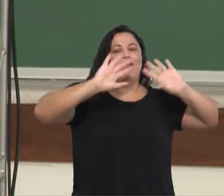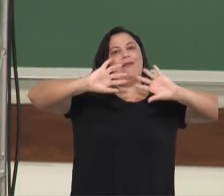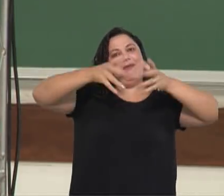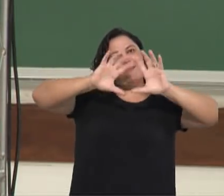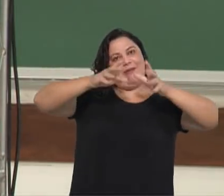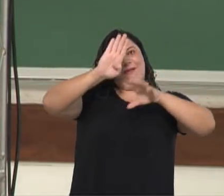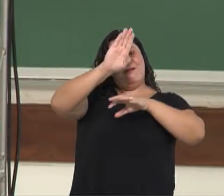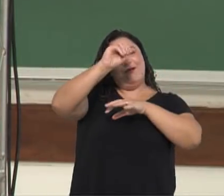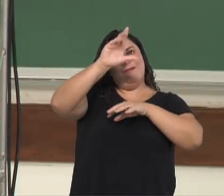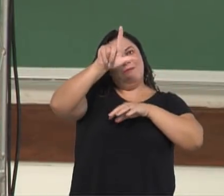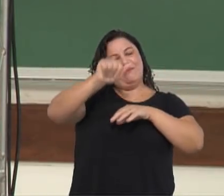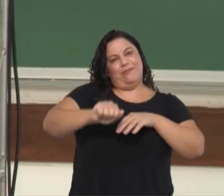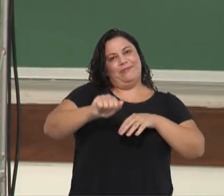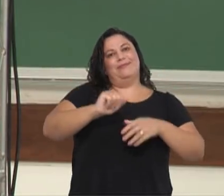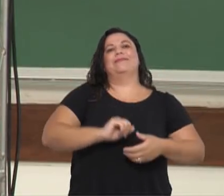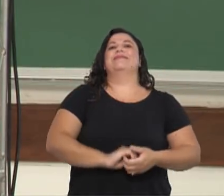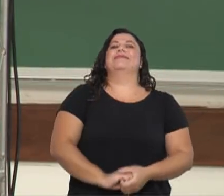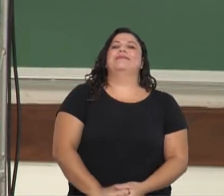correta.